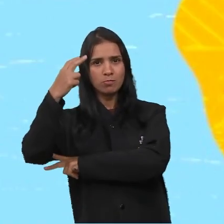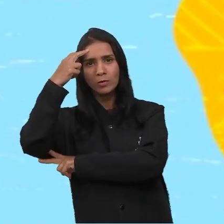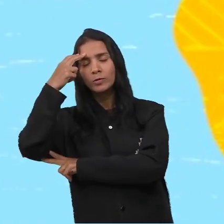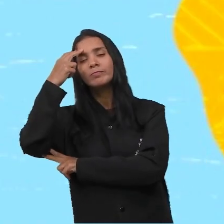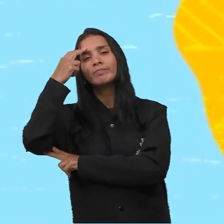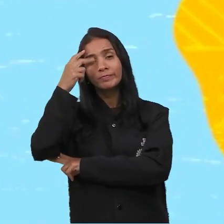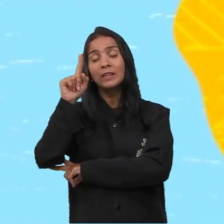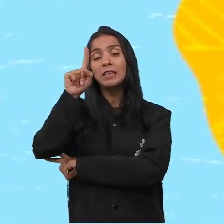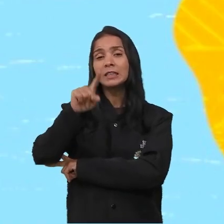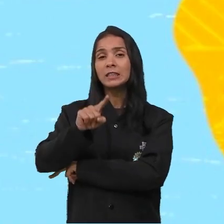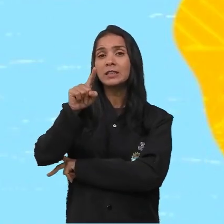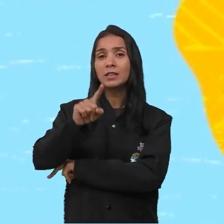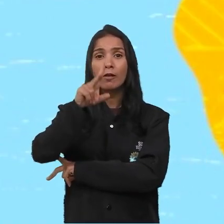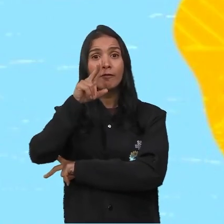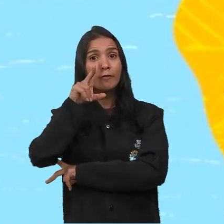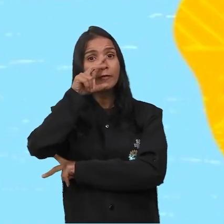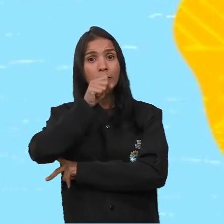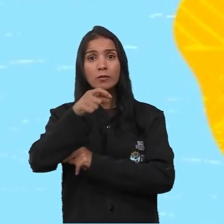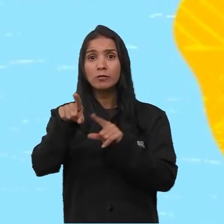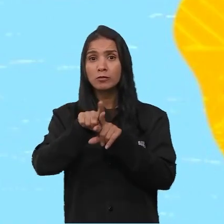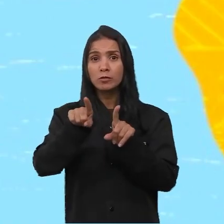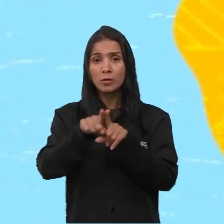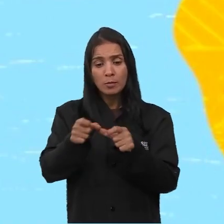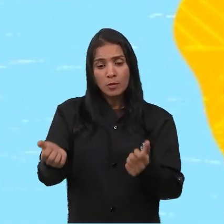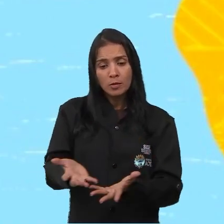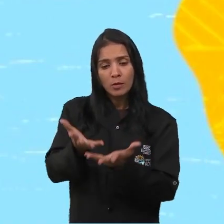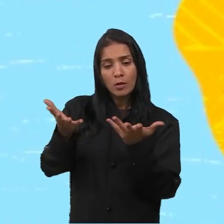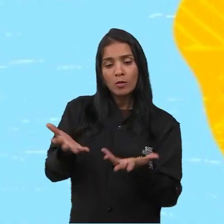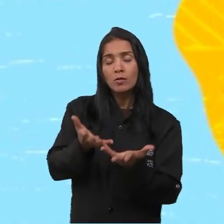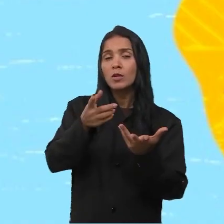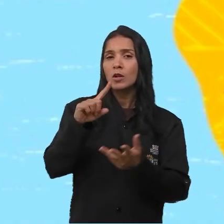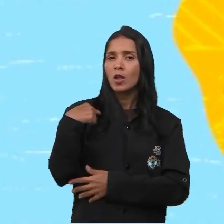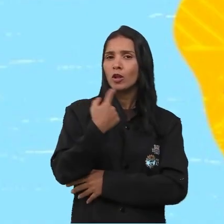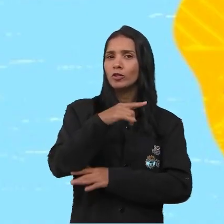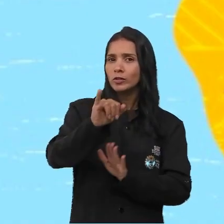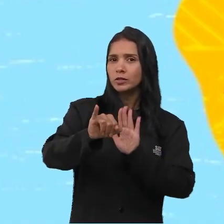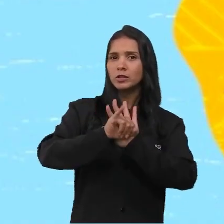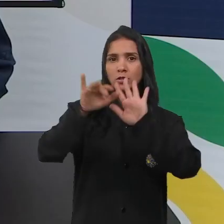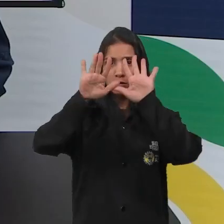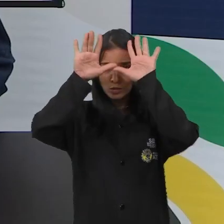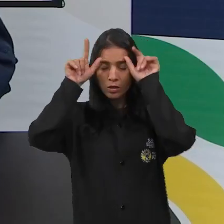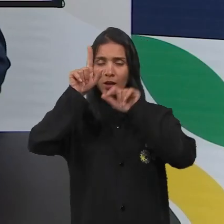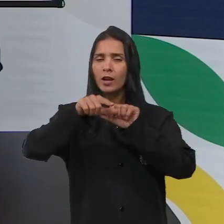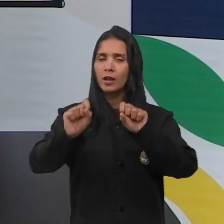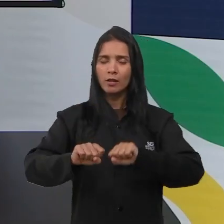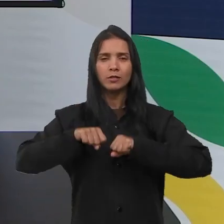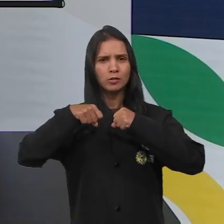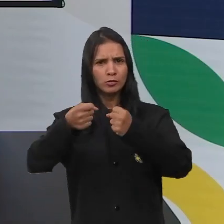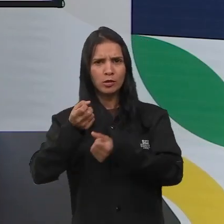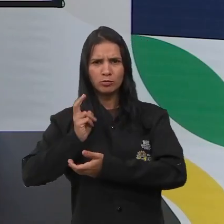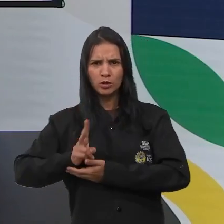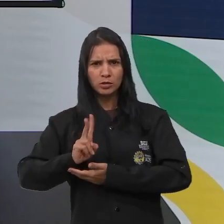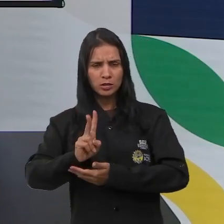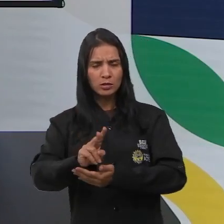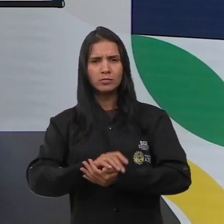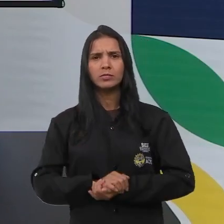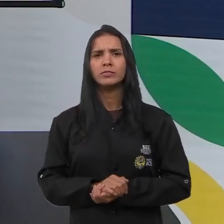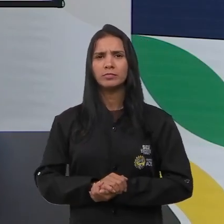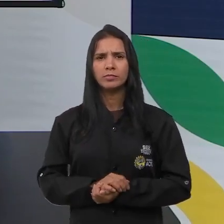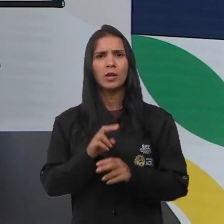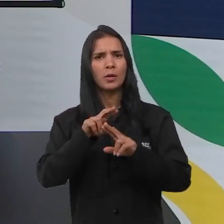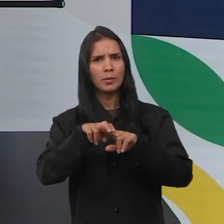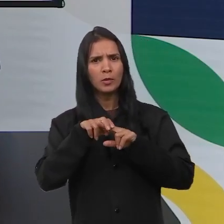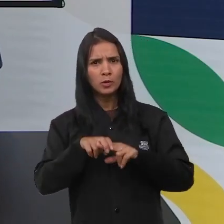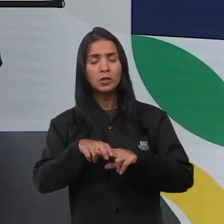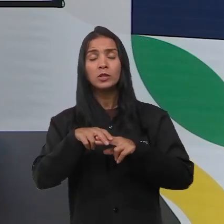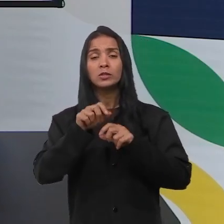o que reforça a identidade acriana como uma identidade de resistência. Aí aqui agora eu quero chamar a atenção